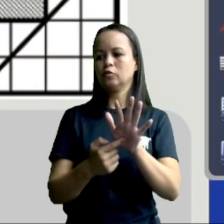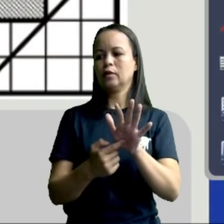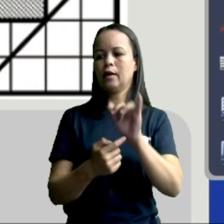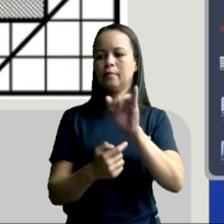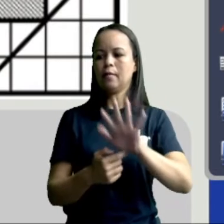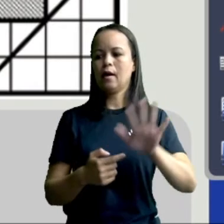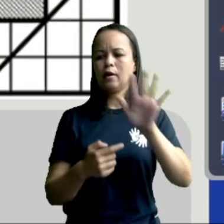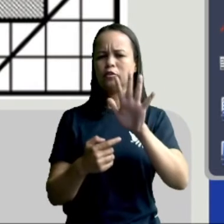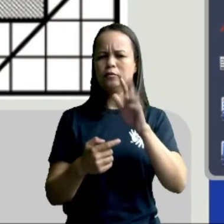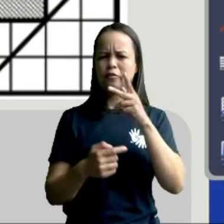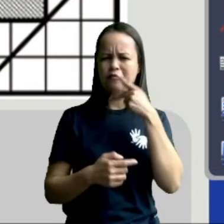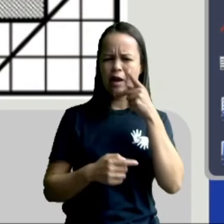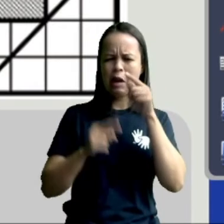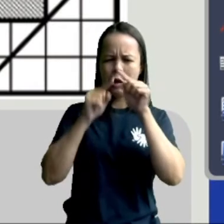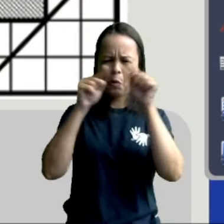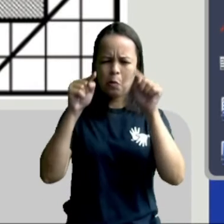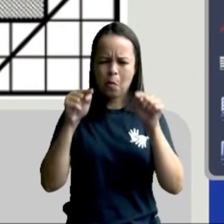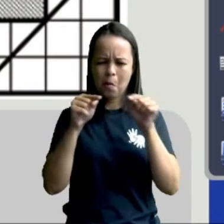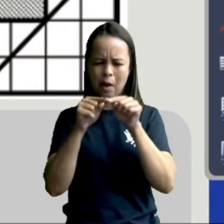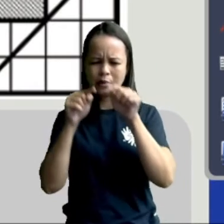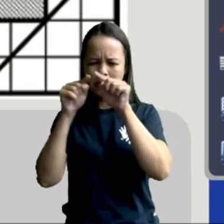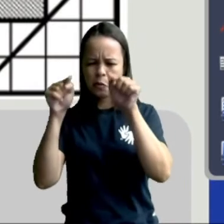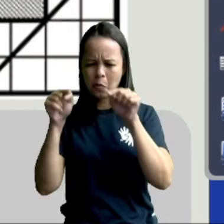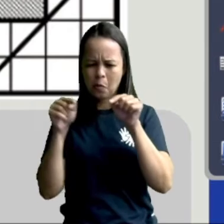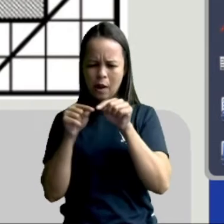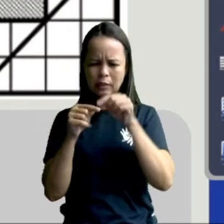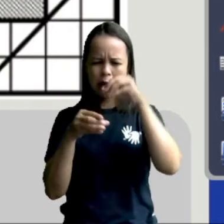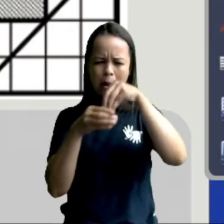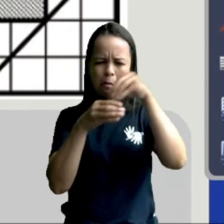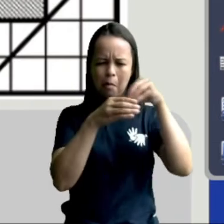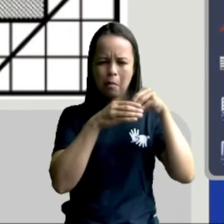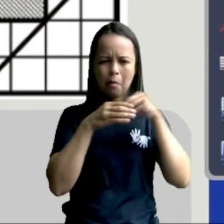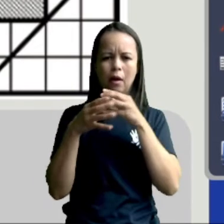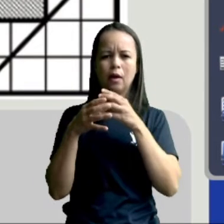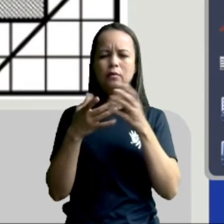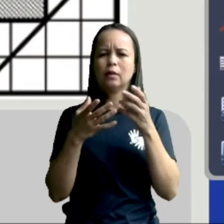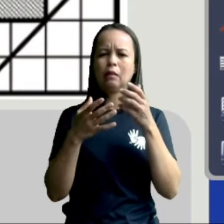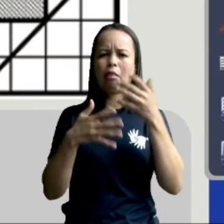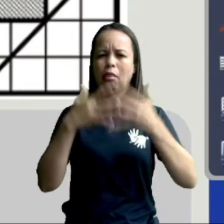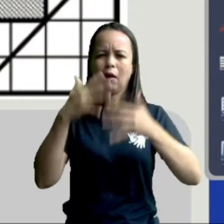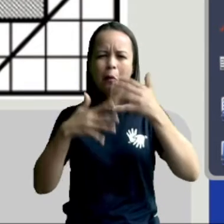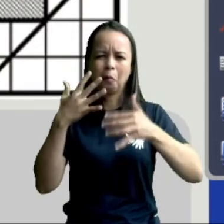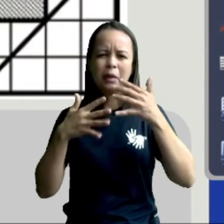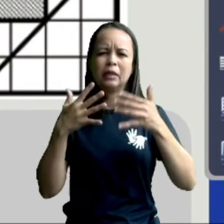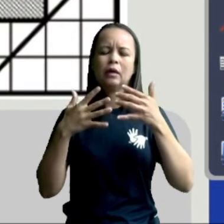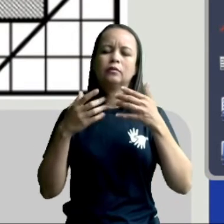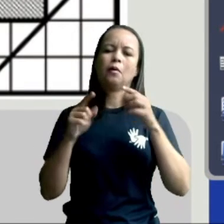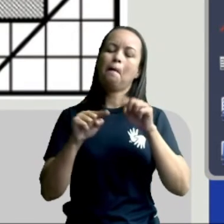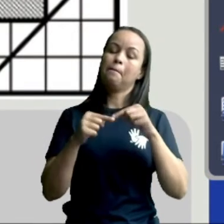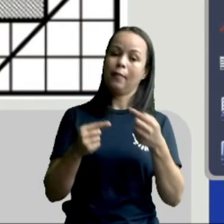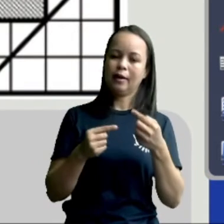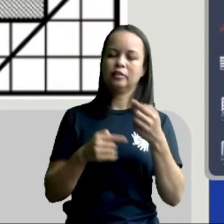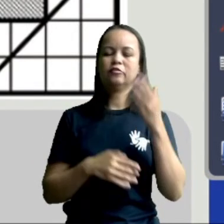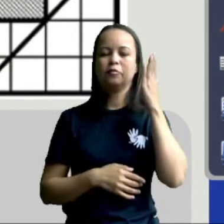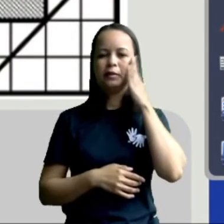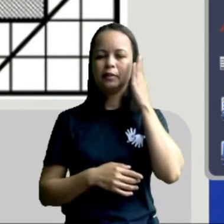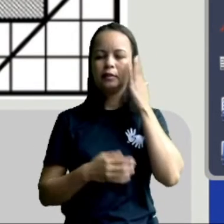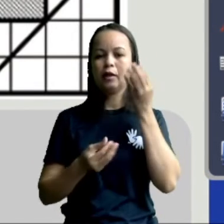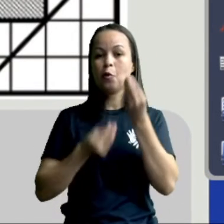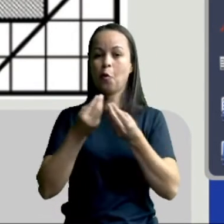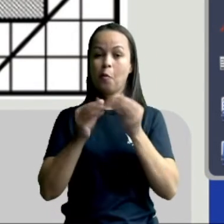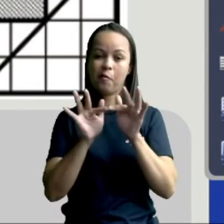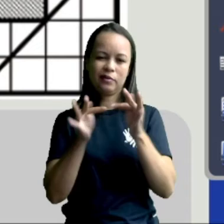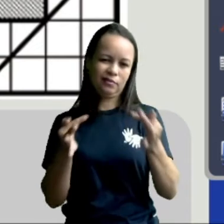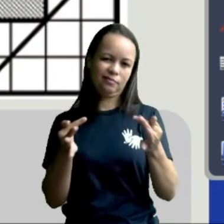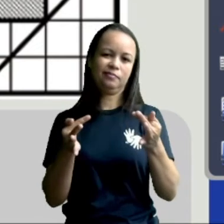Nossa, fala tanto de quadrado, um quadrado dentro do outro, não sei o que, acaba complicando o enunciado, mas a gente vai ver como é uma questão